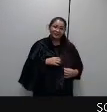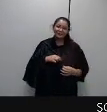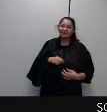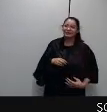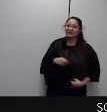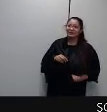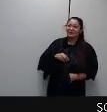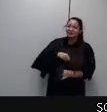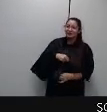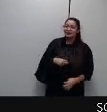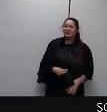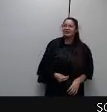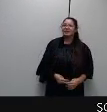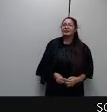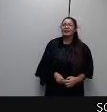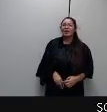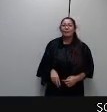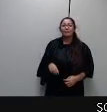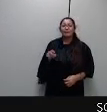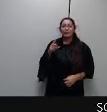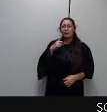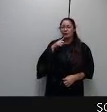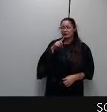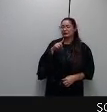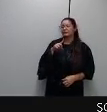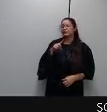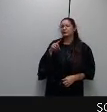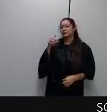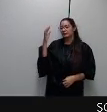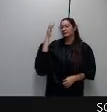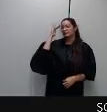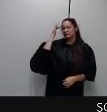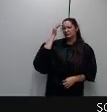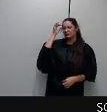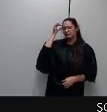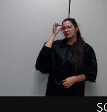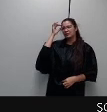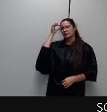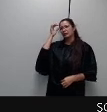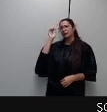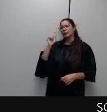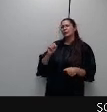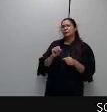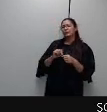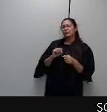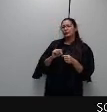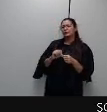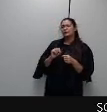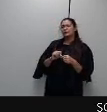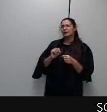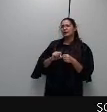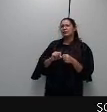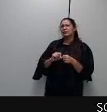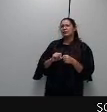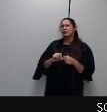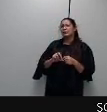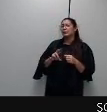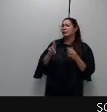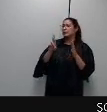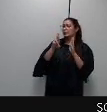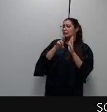Inter a essência do ato na ocasião poderia ter interposto recurso como terceiro